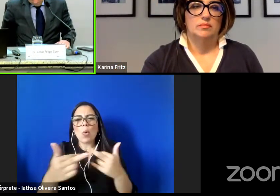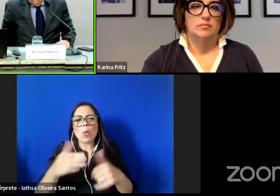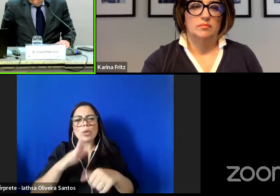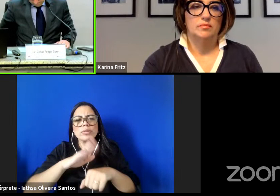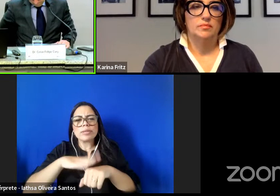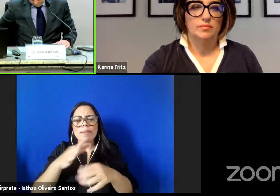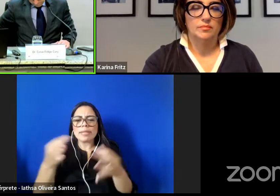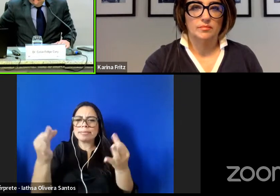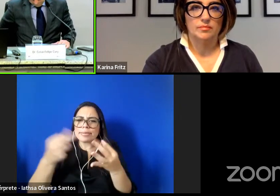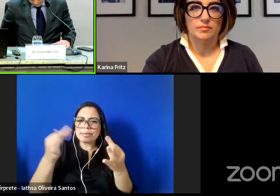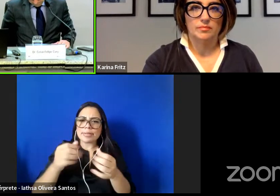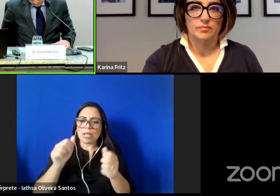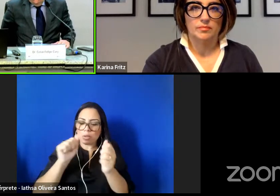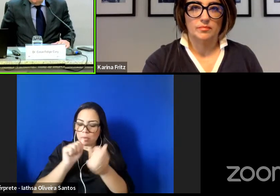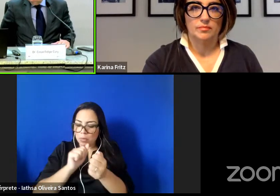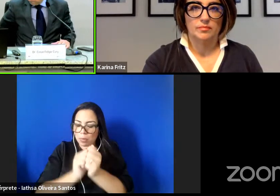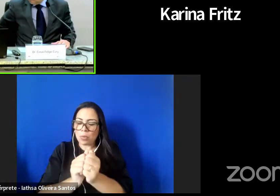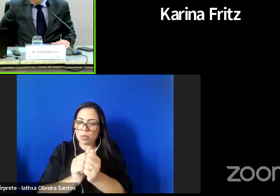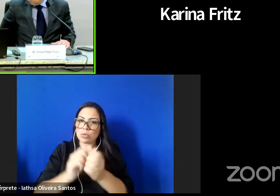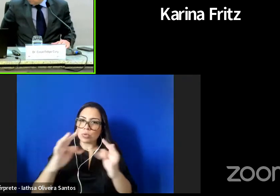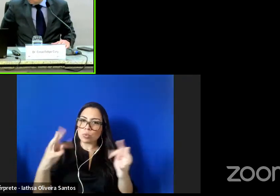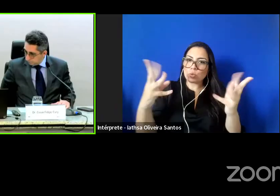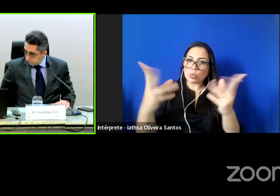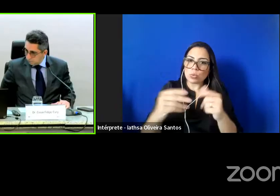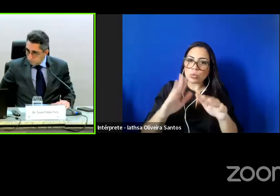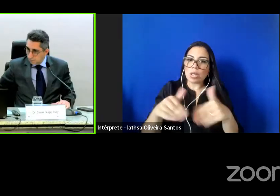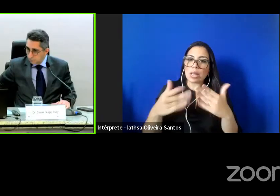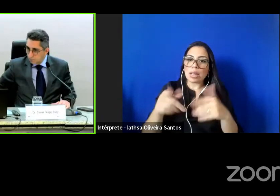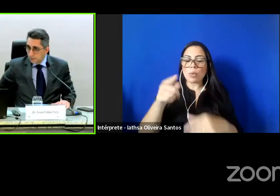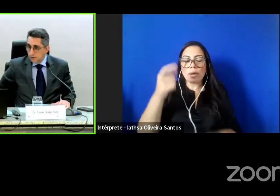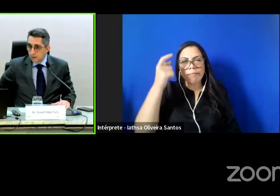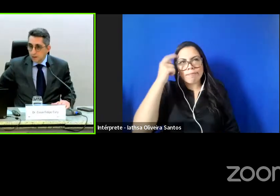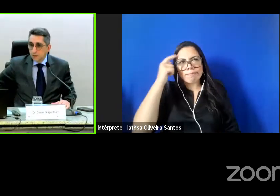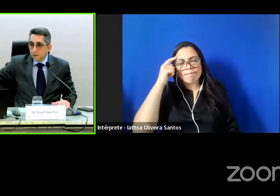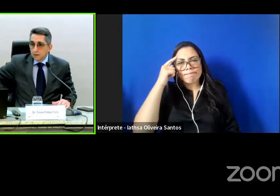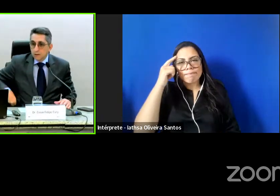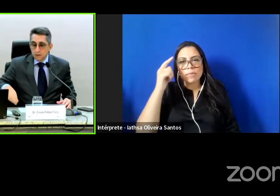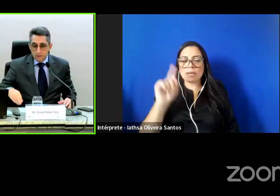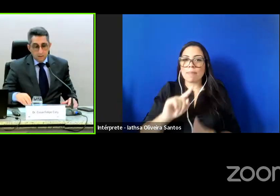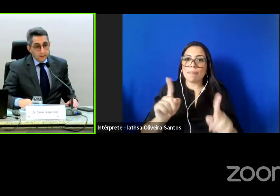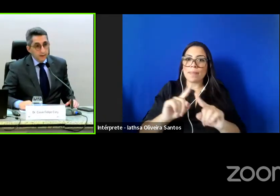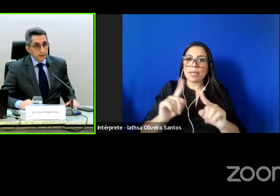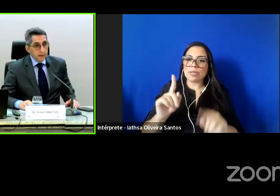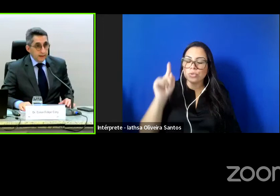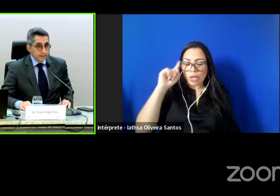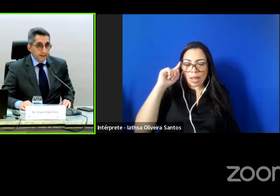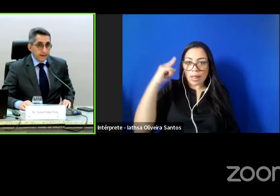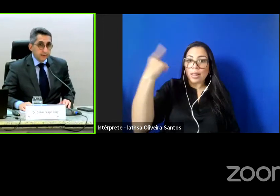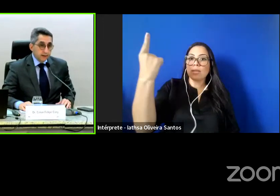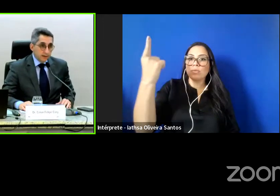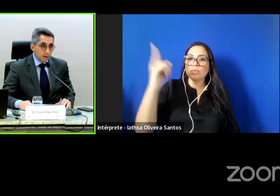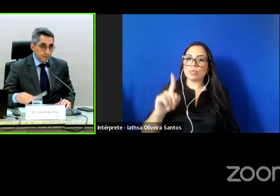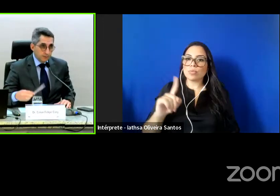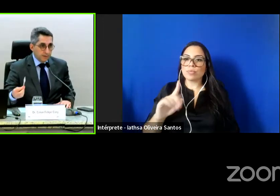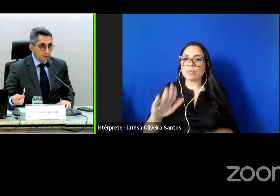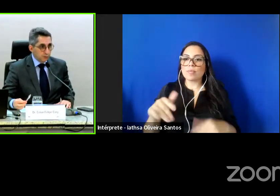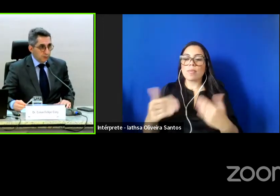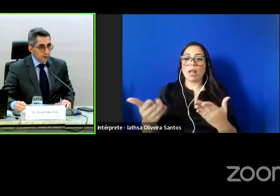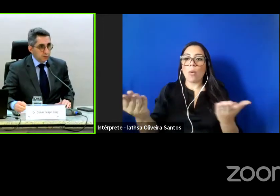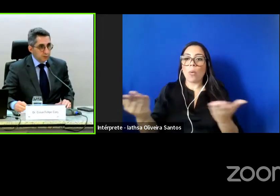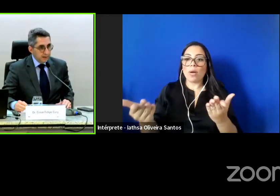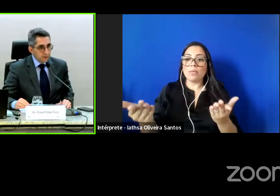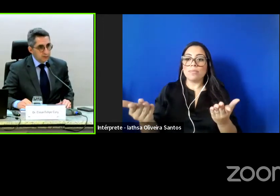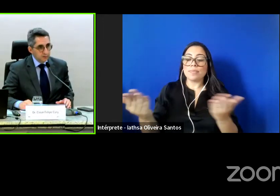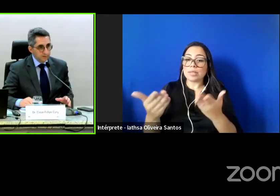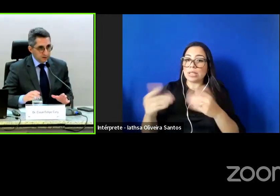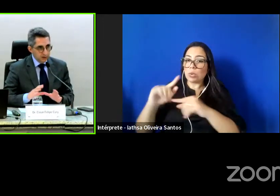possa ser aplicado no todo, e aí de forma indutiva, né, e não mais dedutiva. A ideia é agora, partindo para o